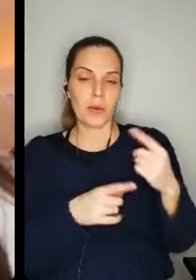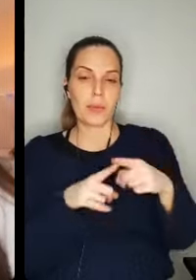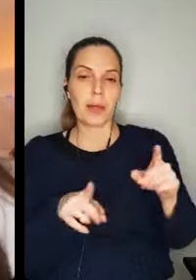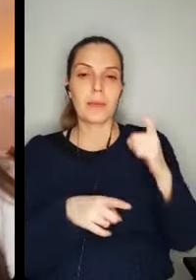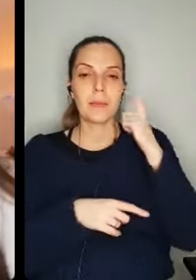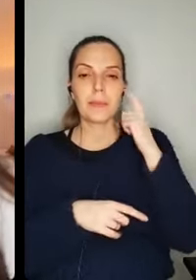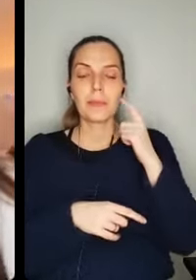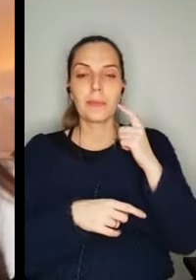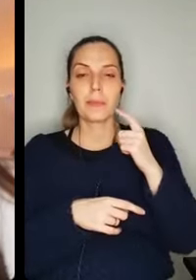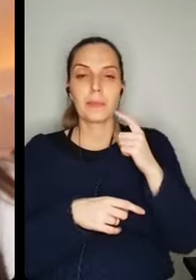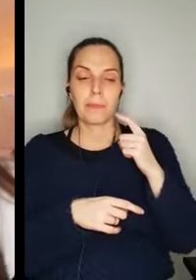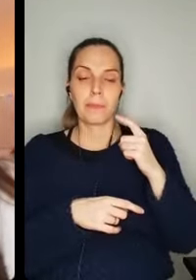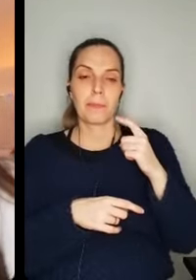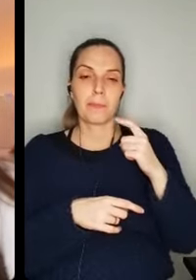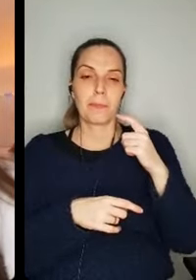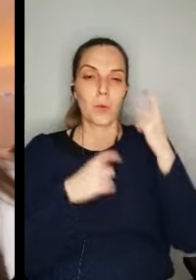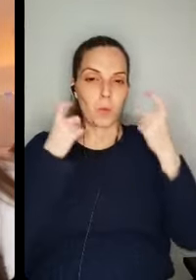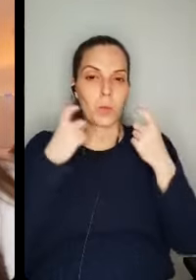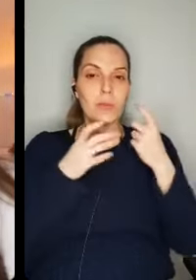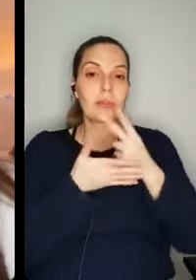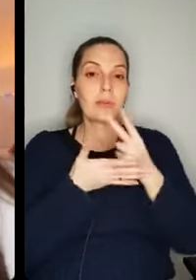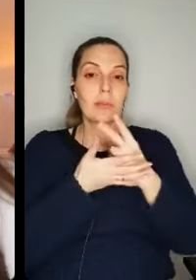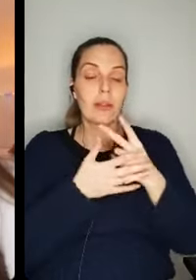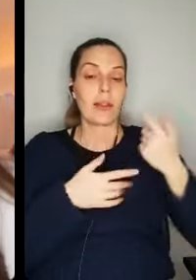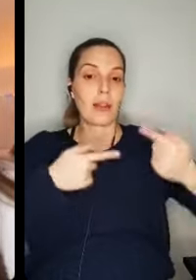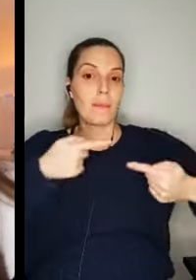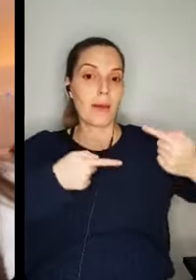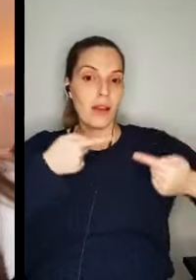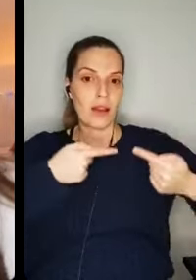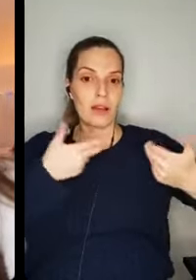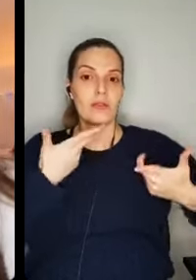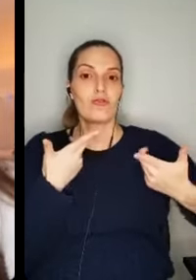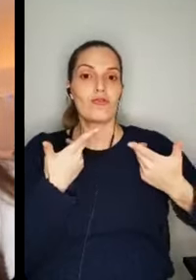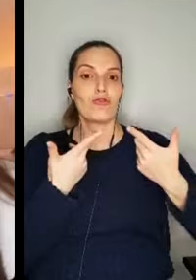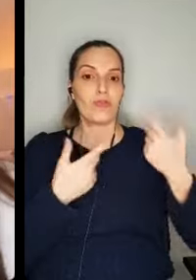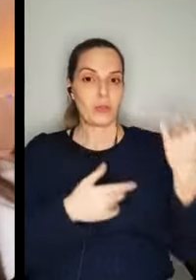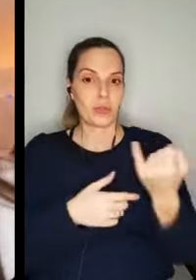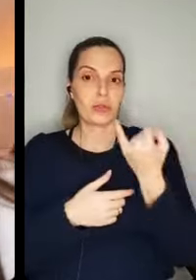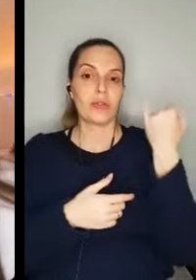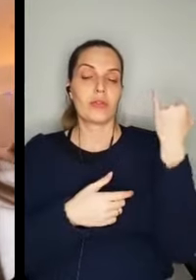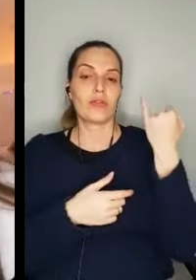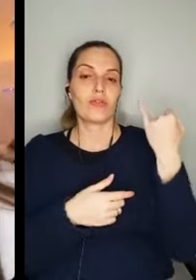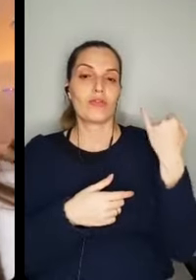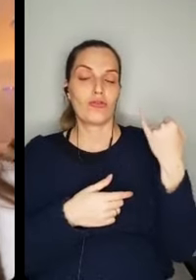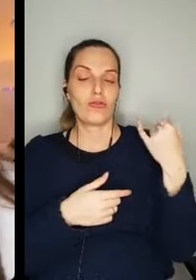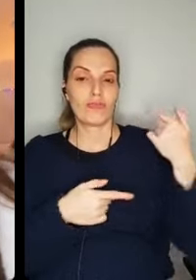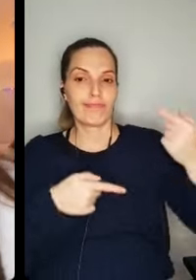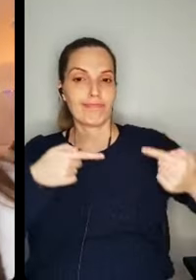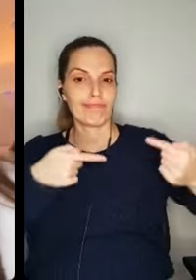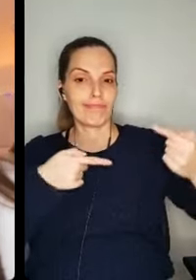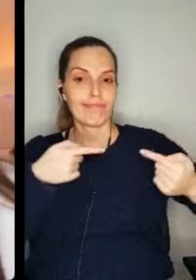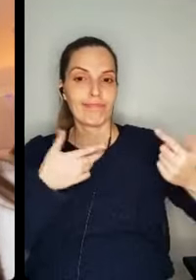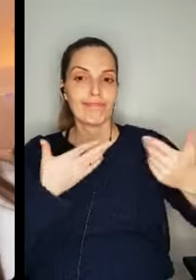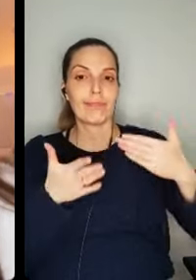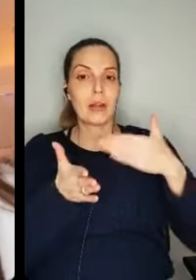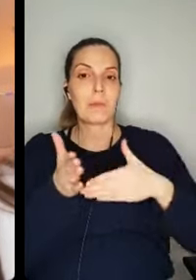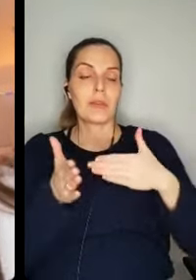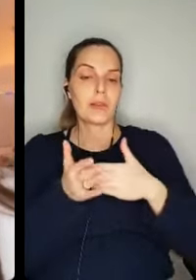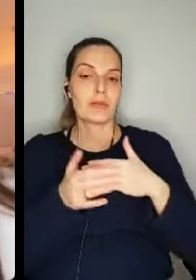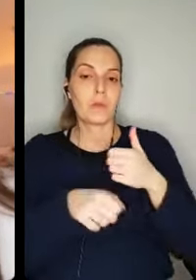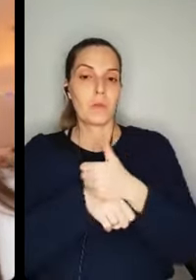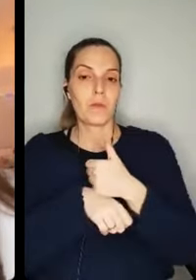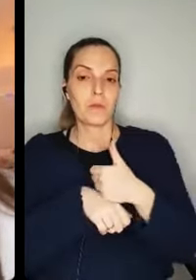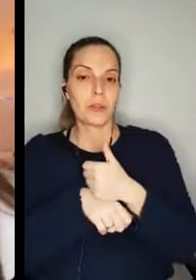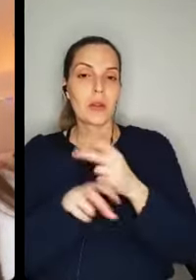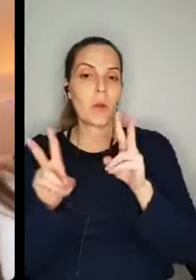pelo debate, né? Então as aulas sempre foram muito ricas nessa questão de debater sobre os assuntos, sobre as limitações da nossa